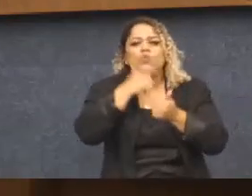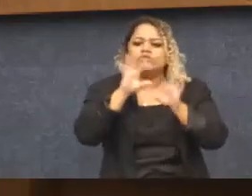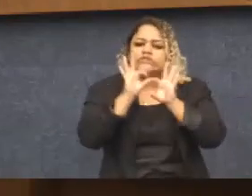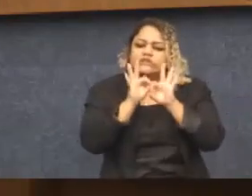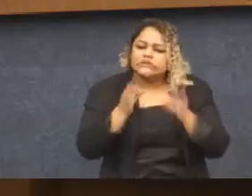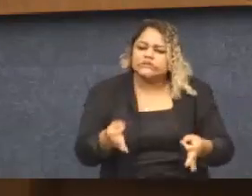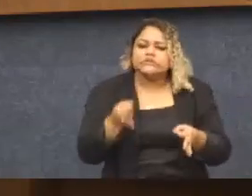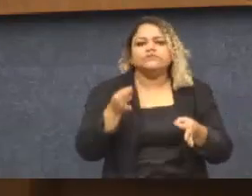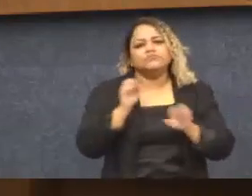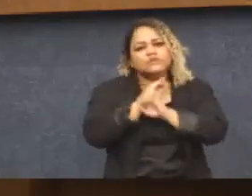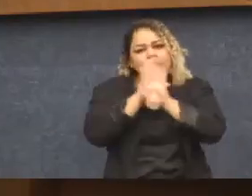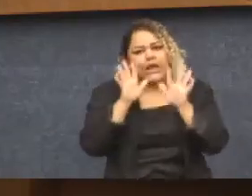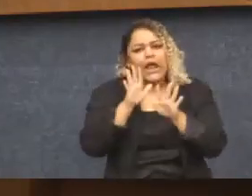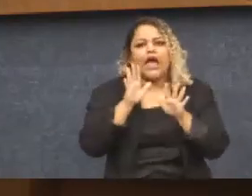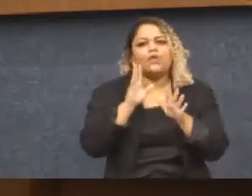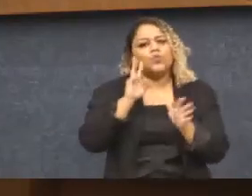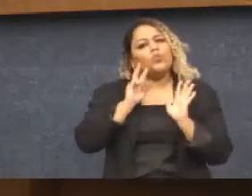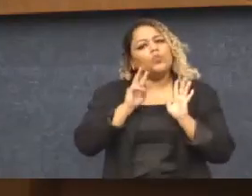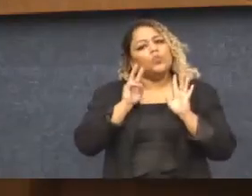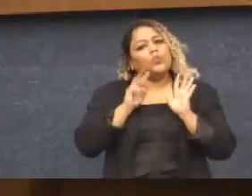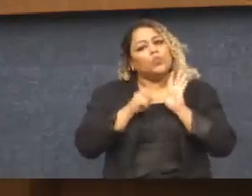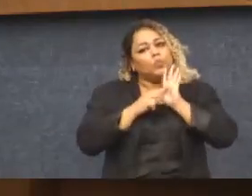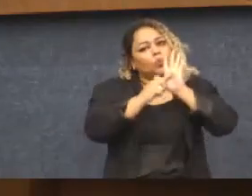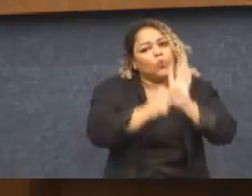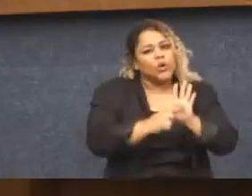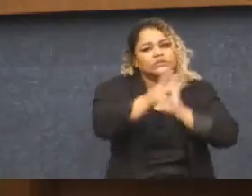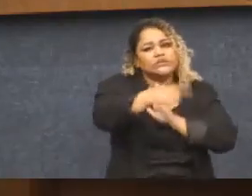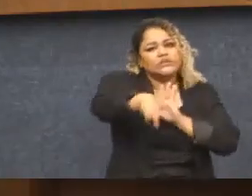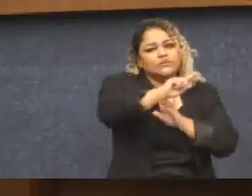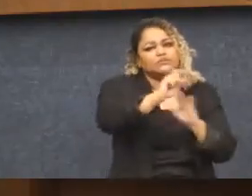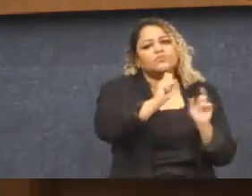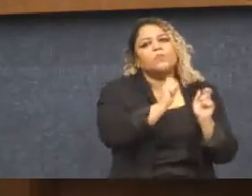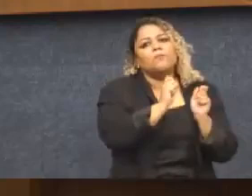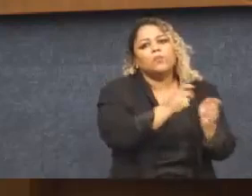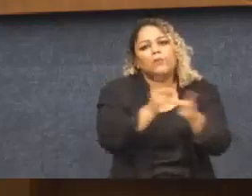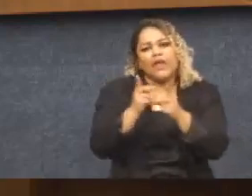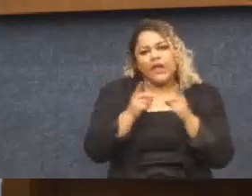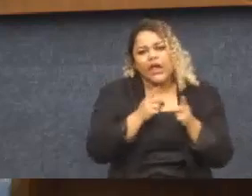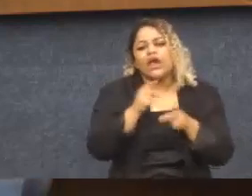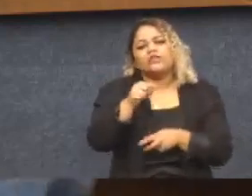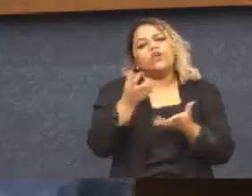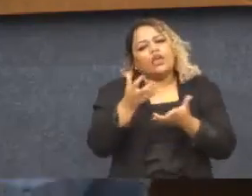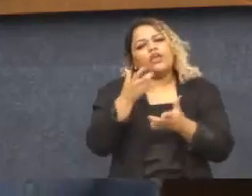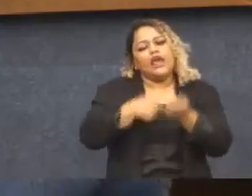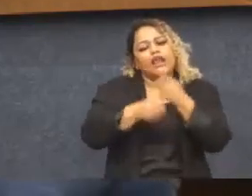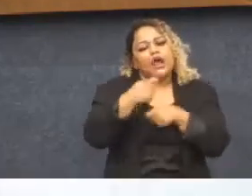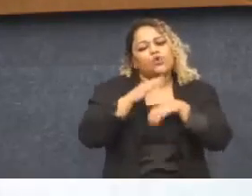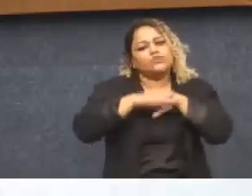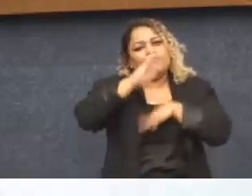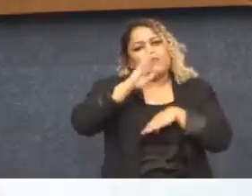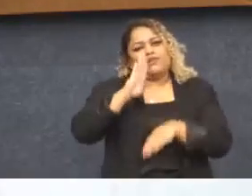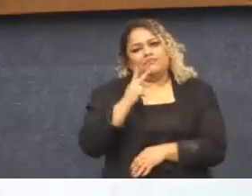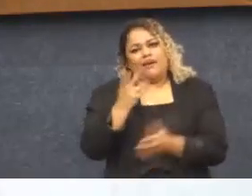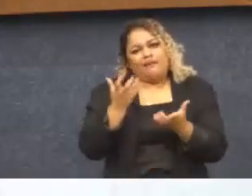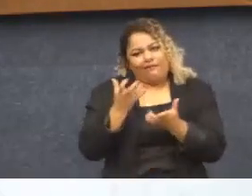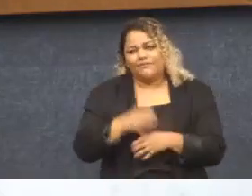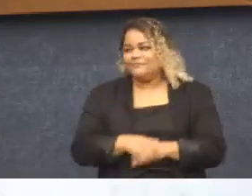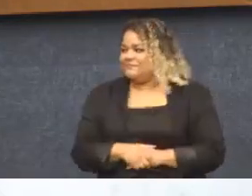para o mercado de que a gente quer mais empresas e negócios estabelecidos aqui. Obrigada. Obrigado a você, meu